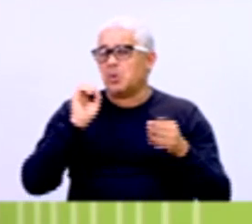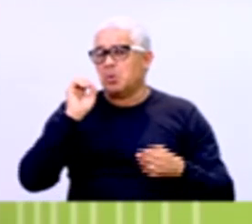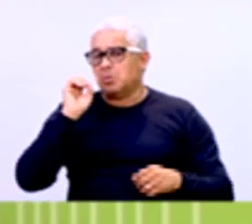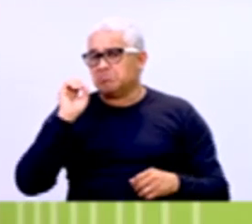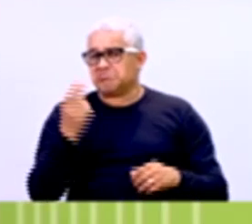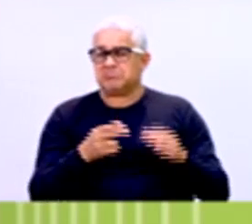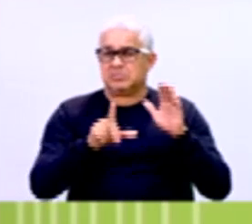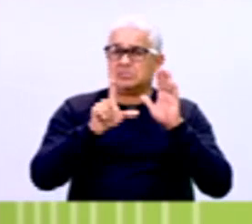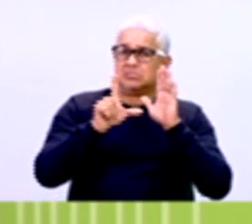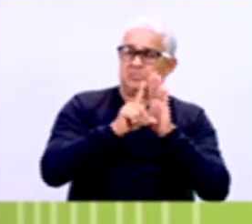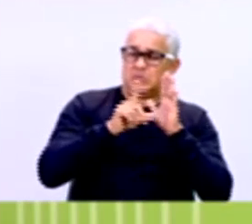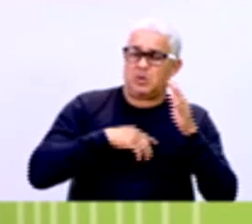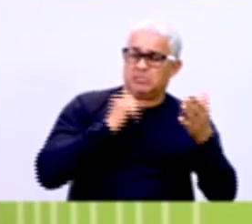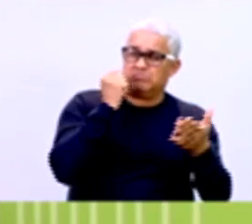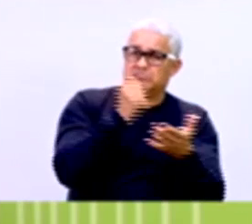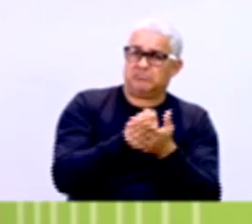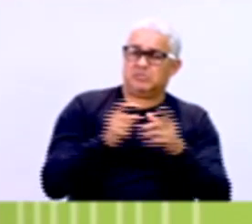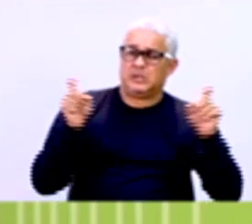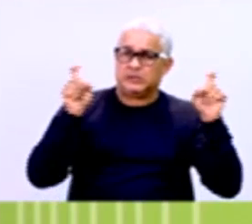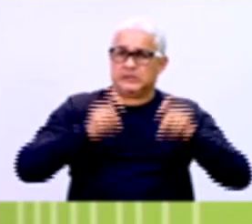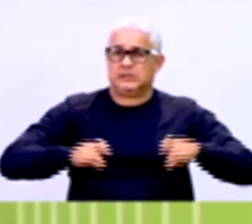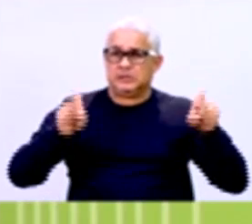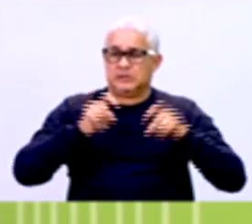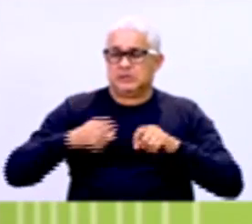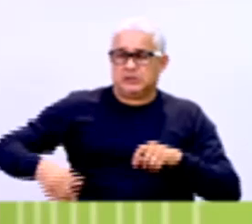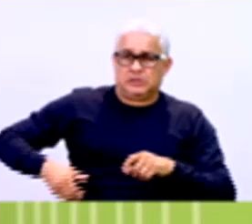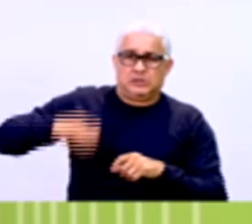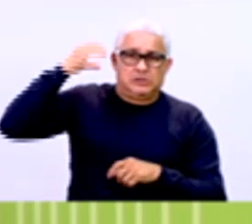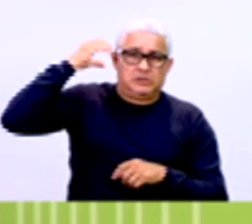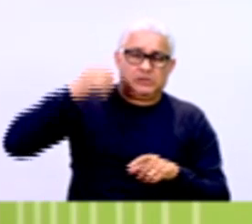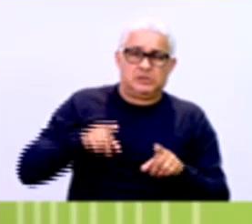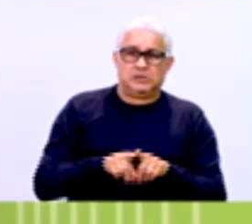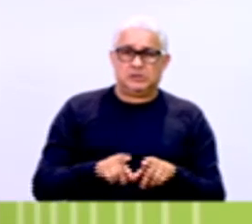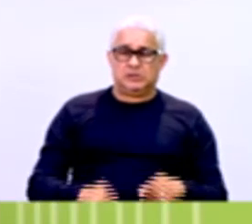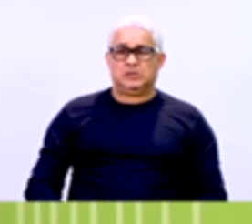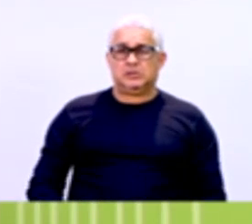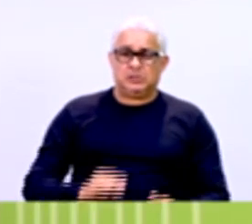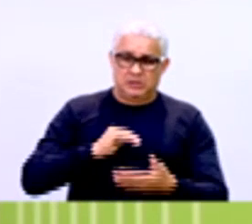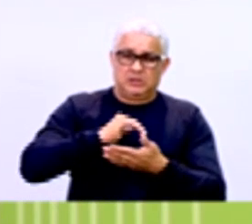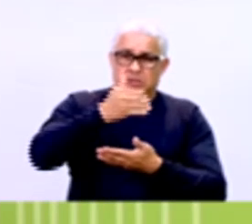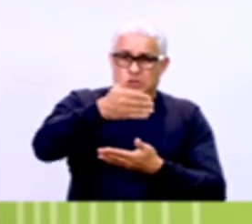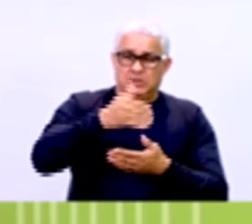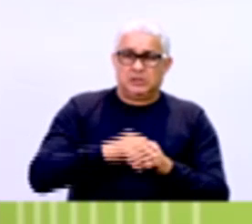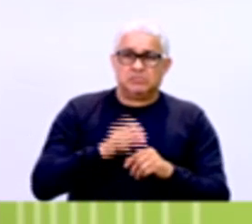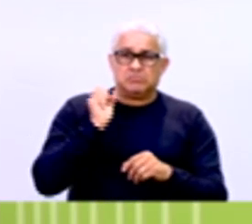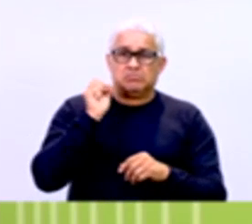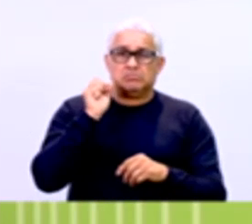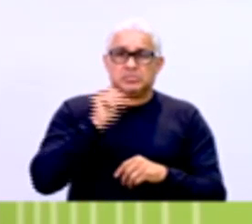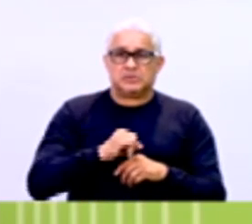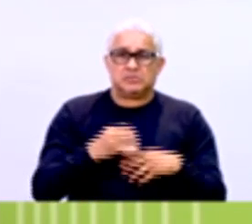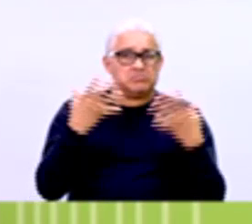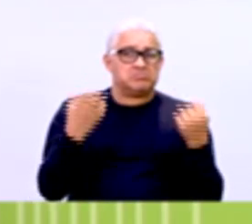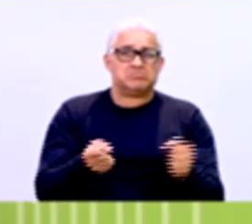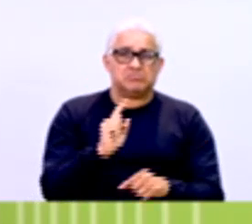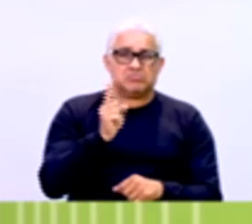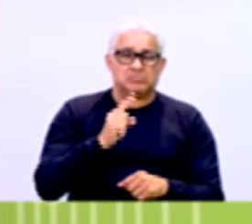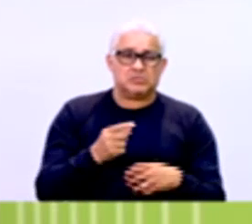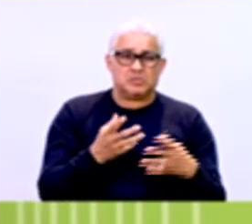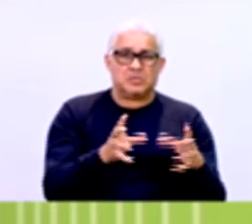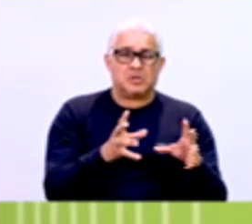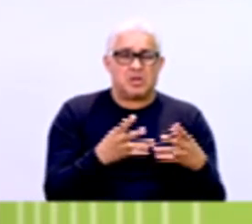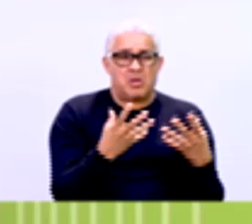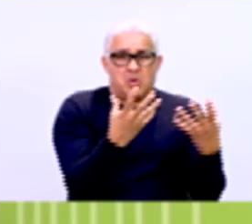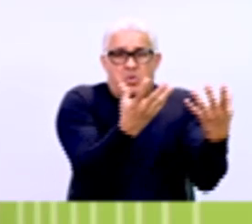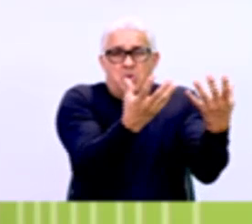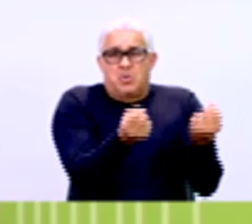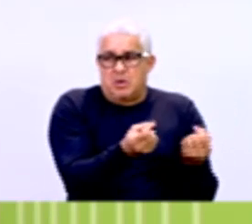eu comprei, aquele computador, aquele celular, aquele notebook, ela se recusar a receber